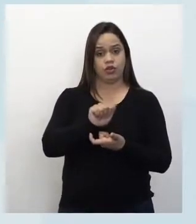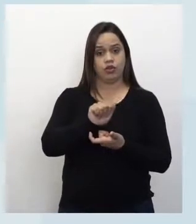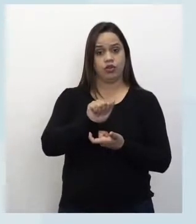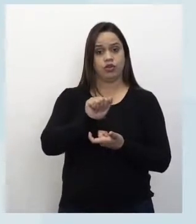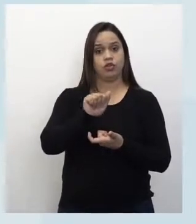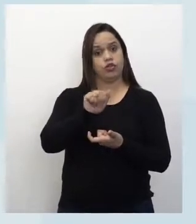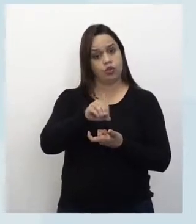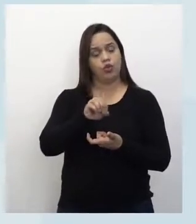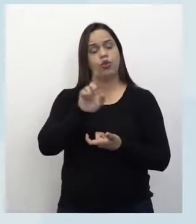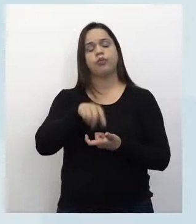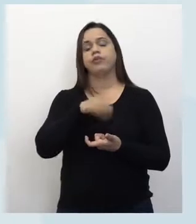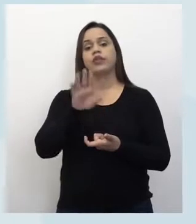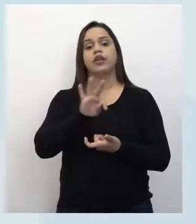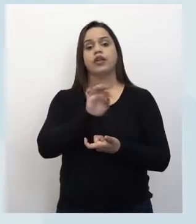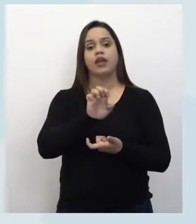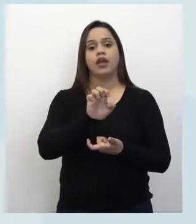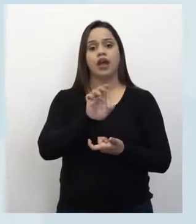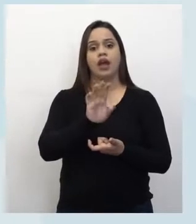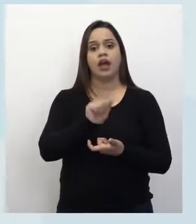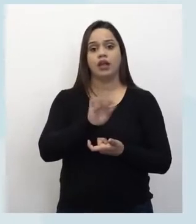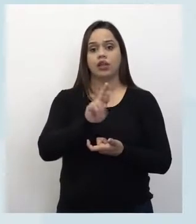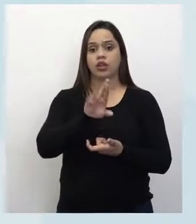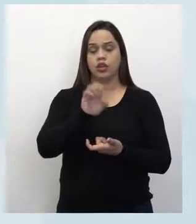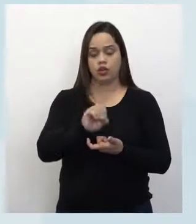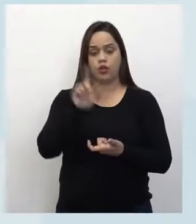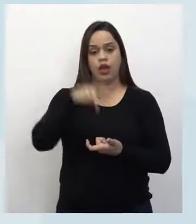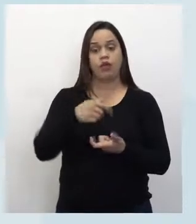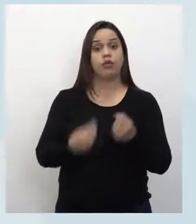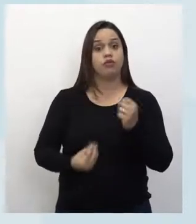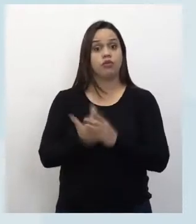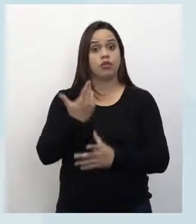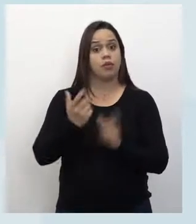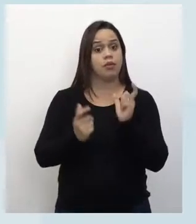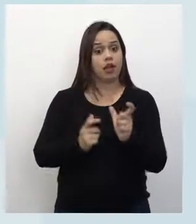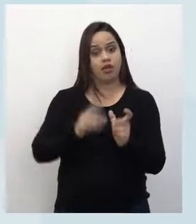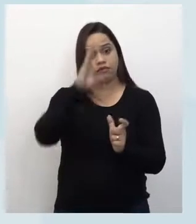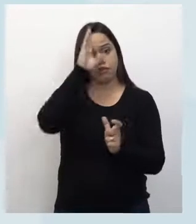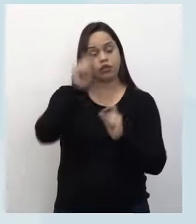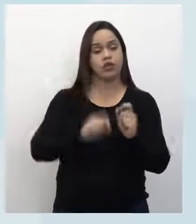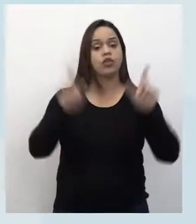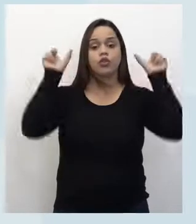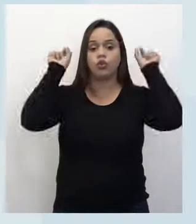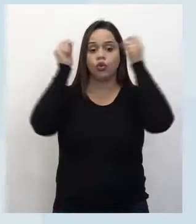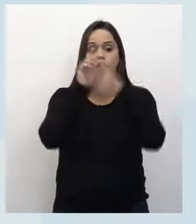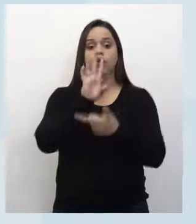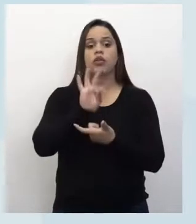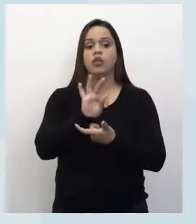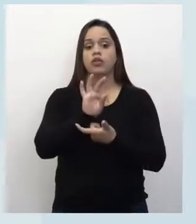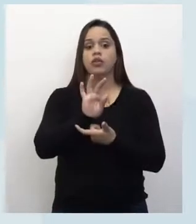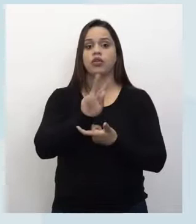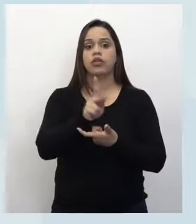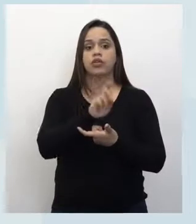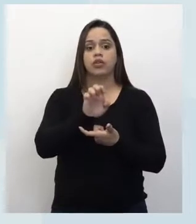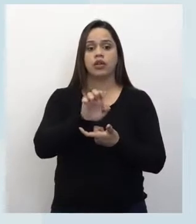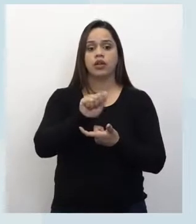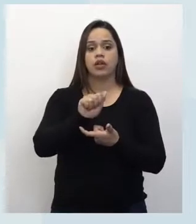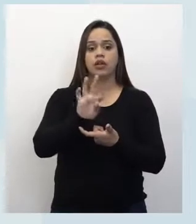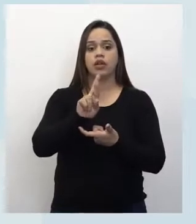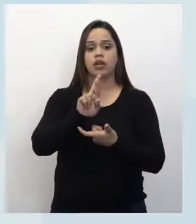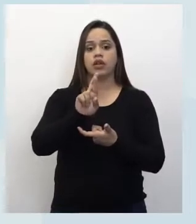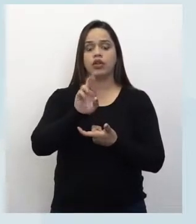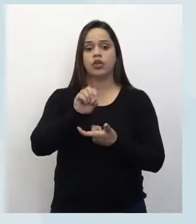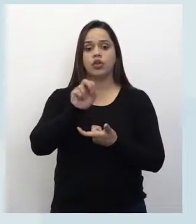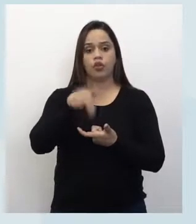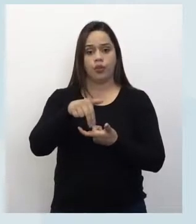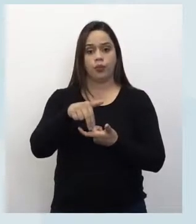panorama, lugar de onde se vê, ou seja, lugar em comum onde as pessoas se reúnem para assistir um espetáculo. O teatro ele